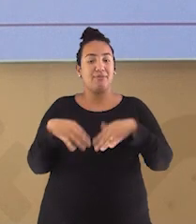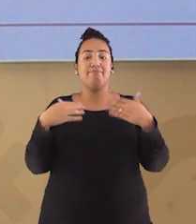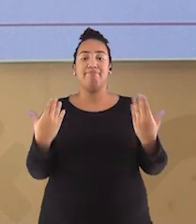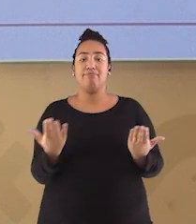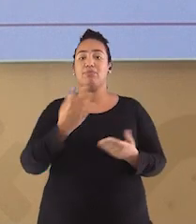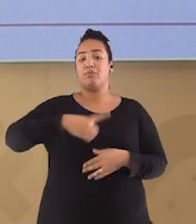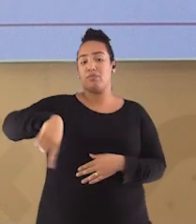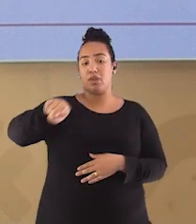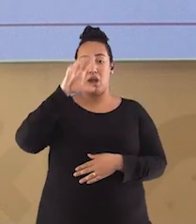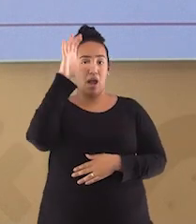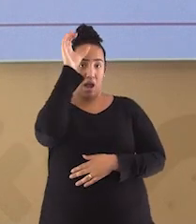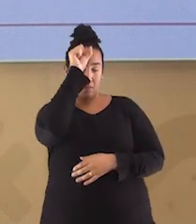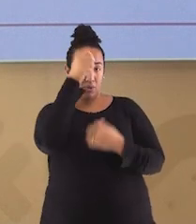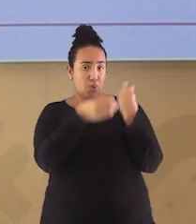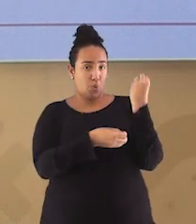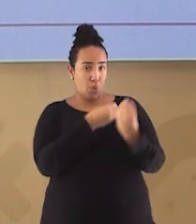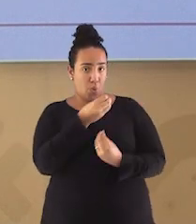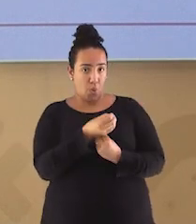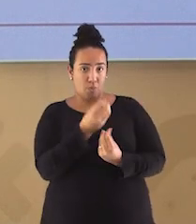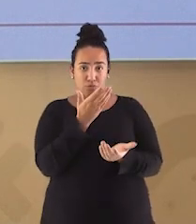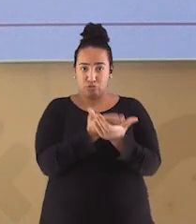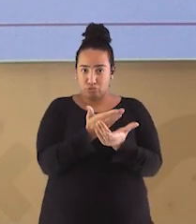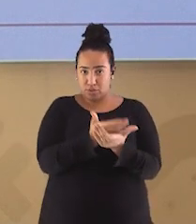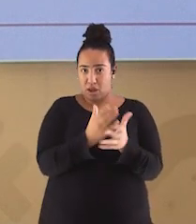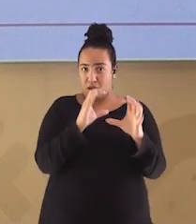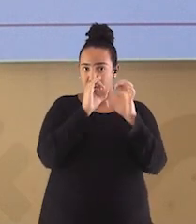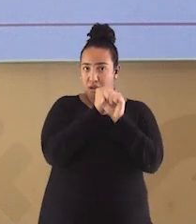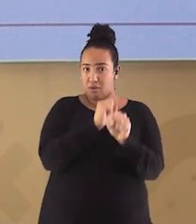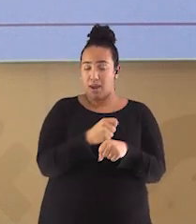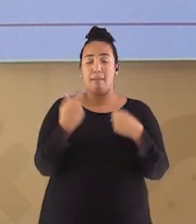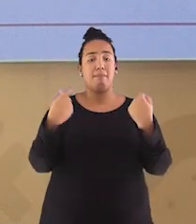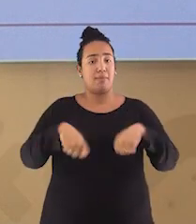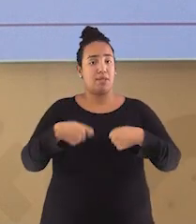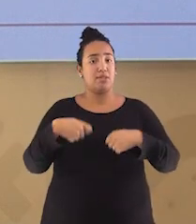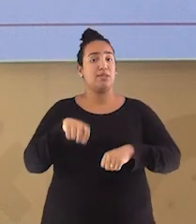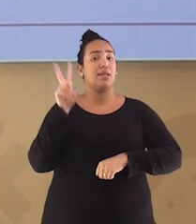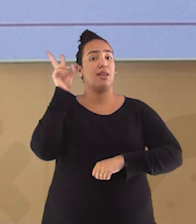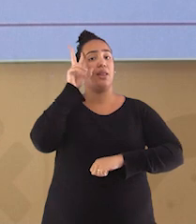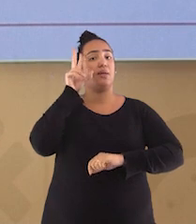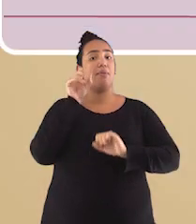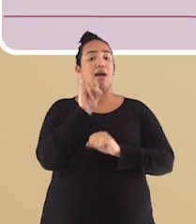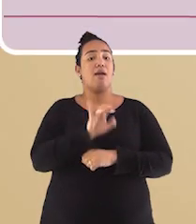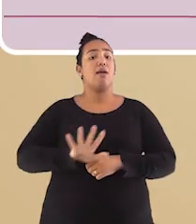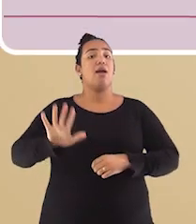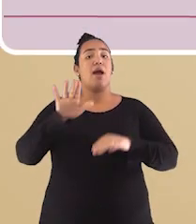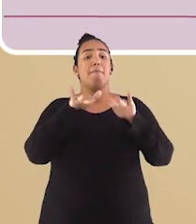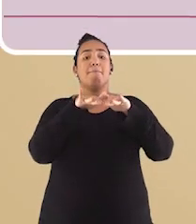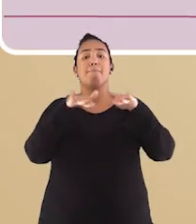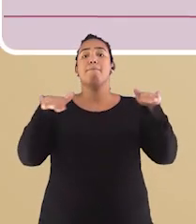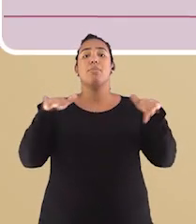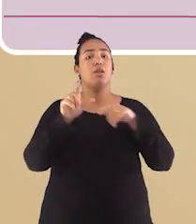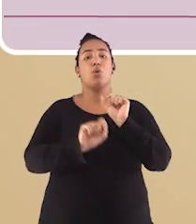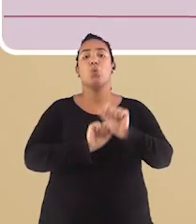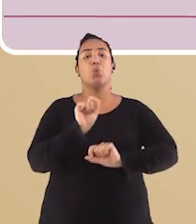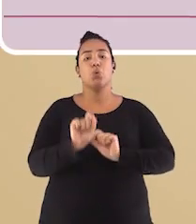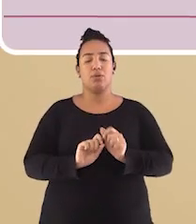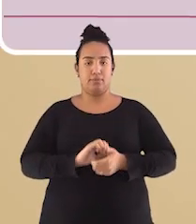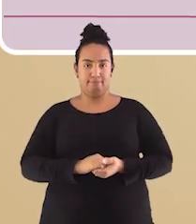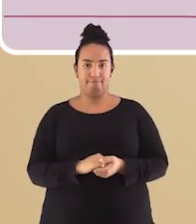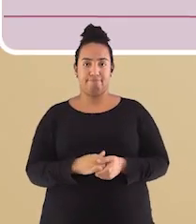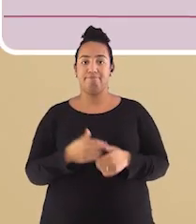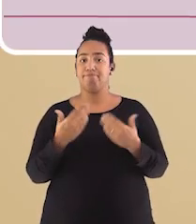estudar sobre o perímetro vamos primeiro relembrar o que são figuras planas as figuras planas